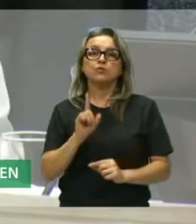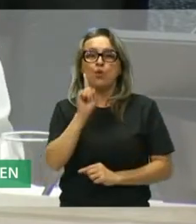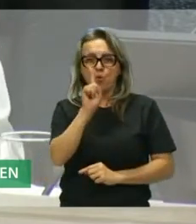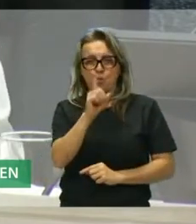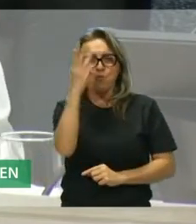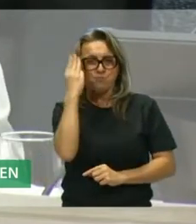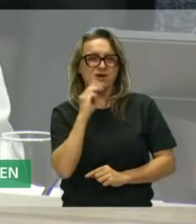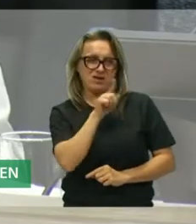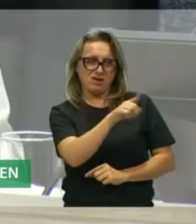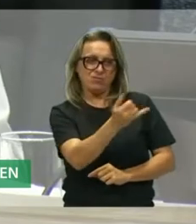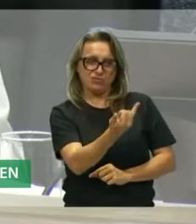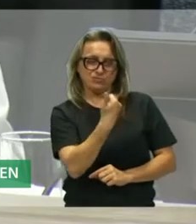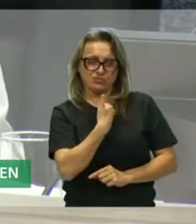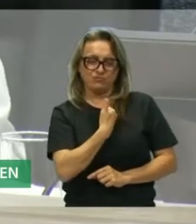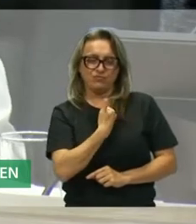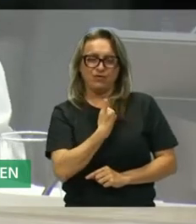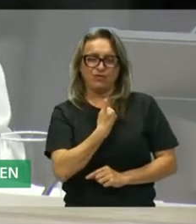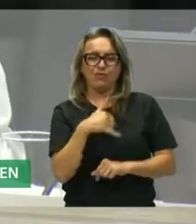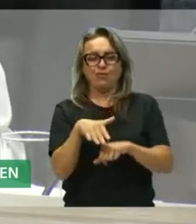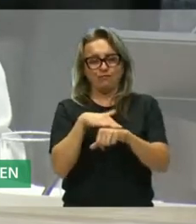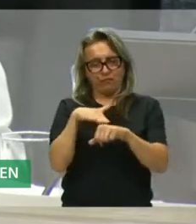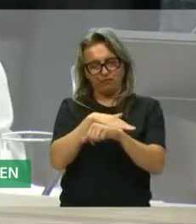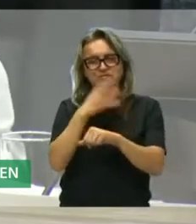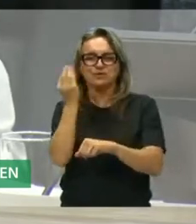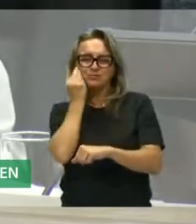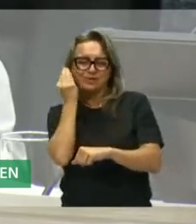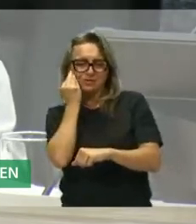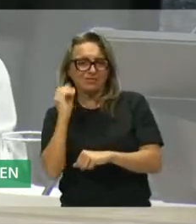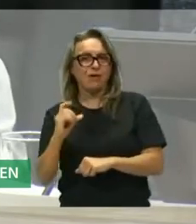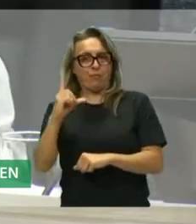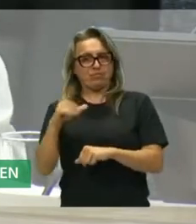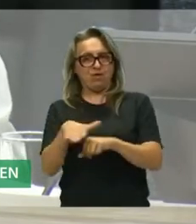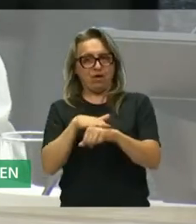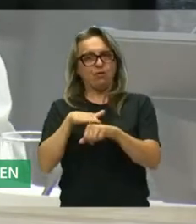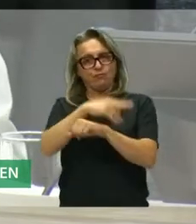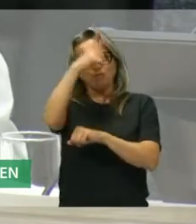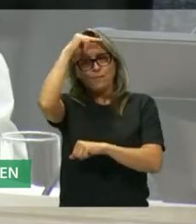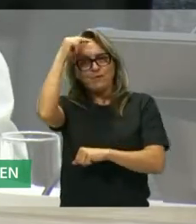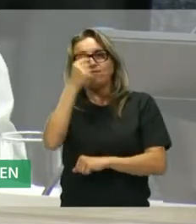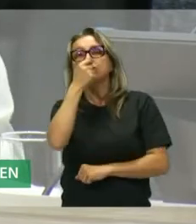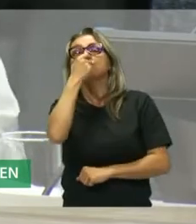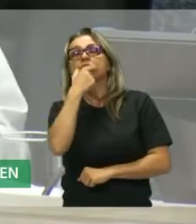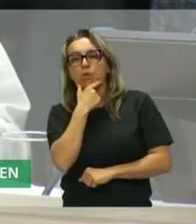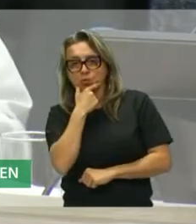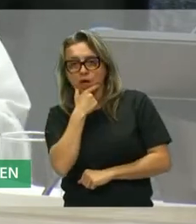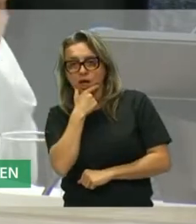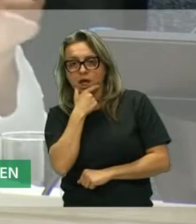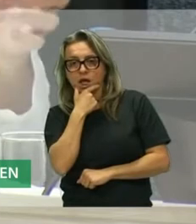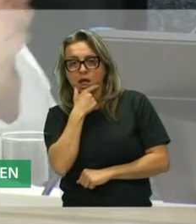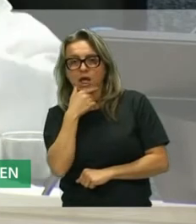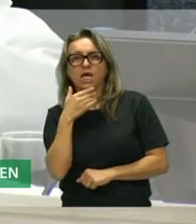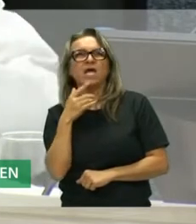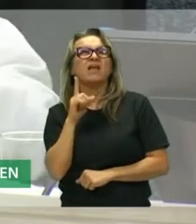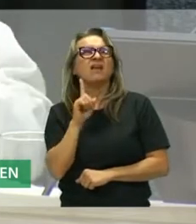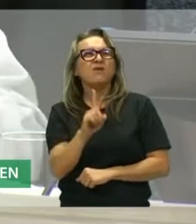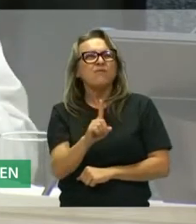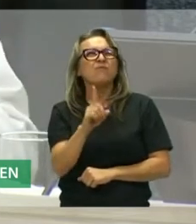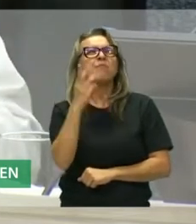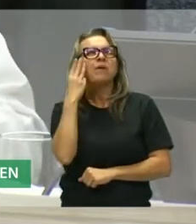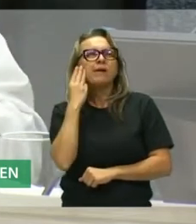foi ali conversado com o prefeito Volney, até agora 1 milhão, era para sair